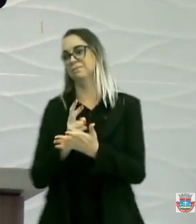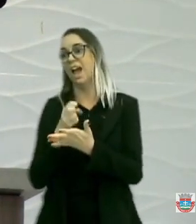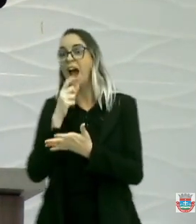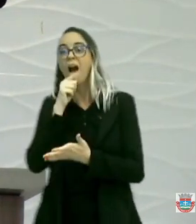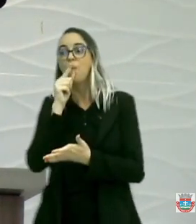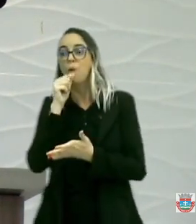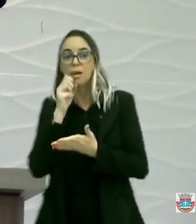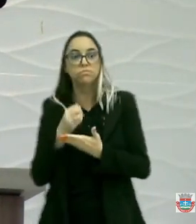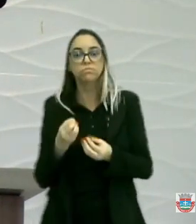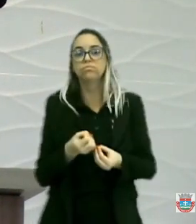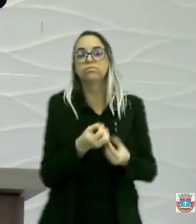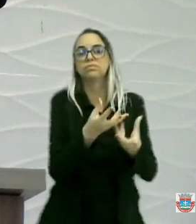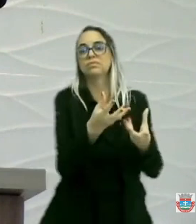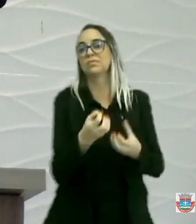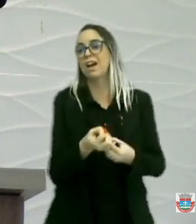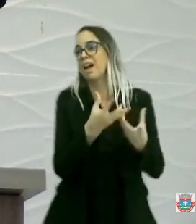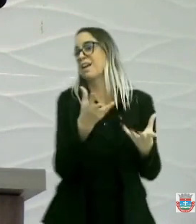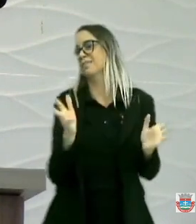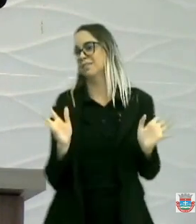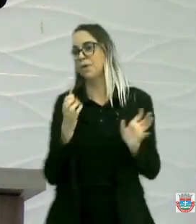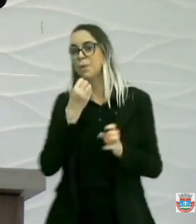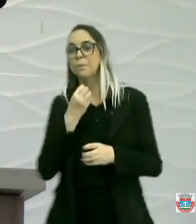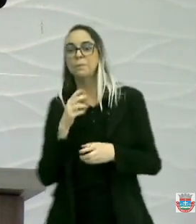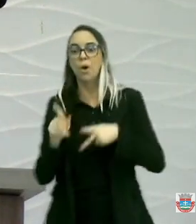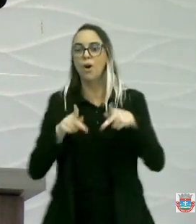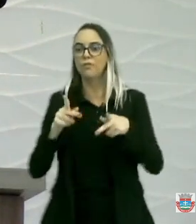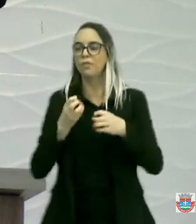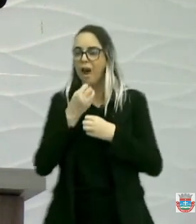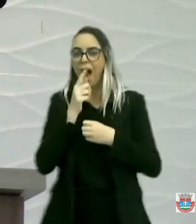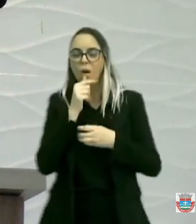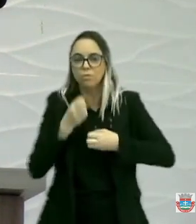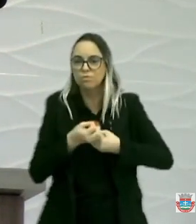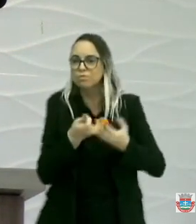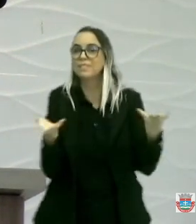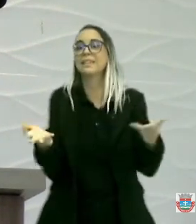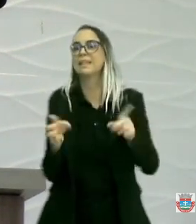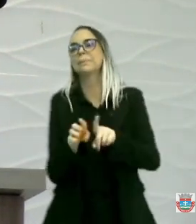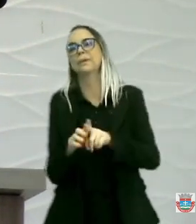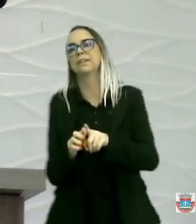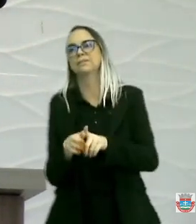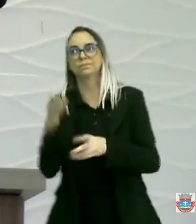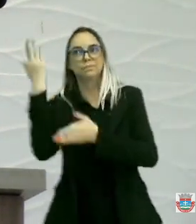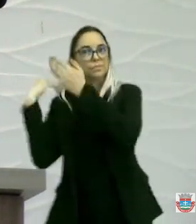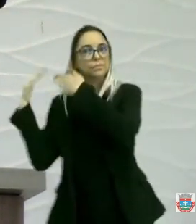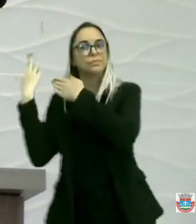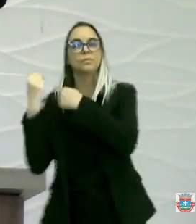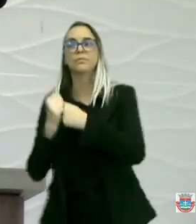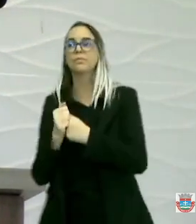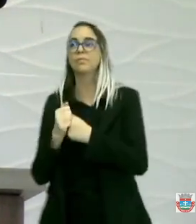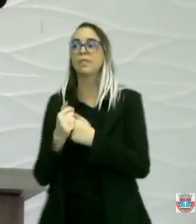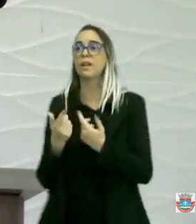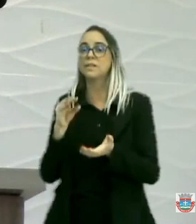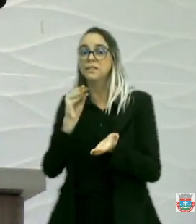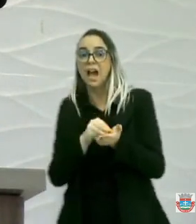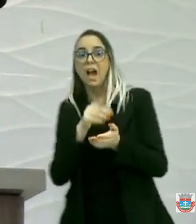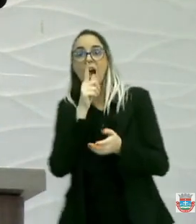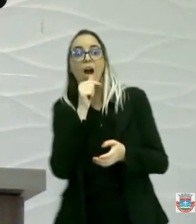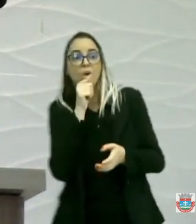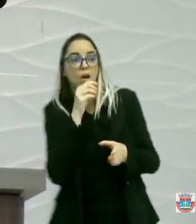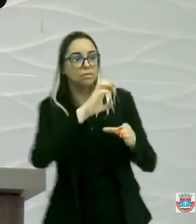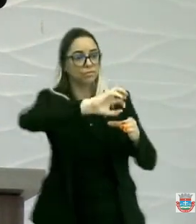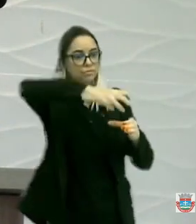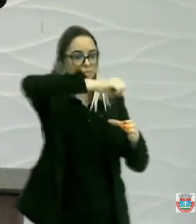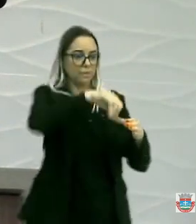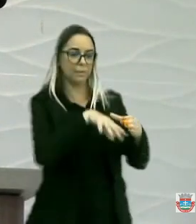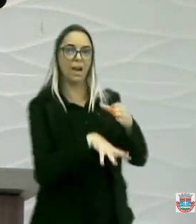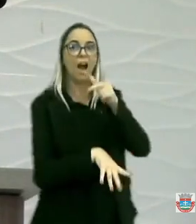com a ajuda de Zé Almeida para a população. E naquele momento, por que o Vossa Excelência não conseguiu colocar água na torneira de todo mundo? De